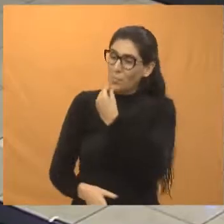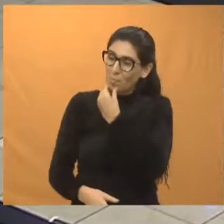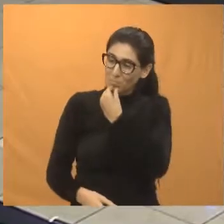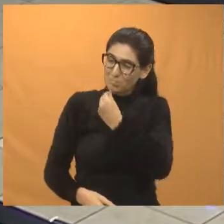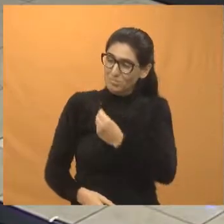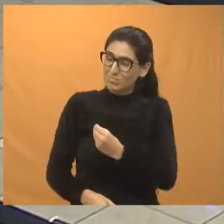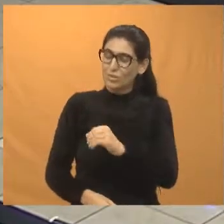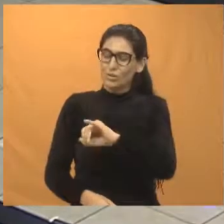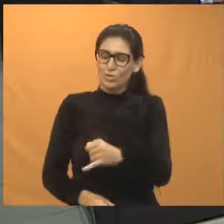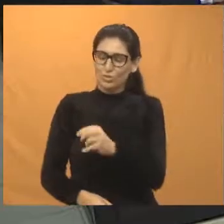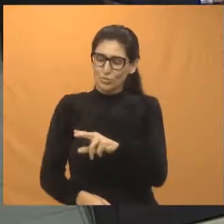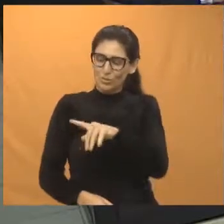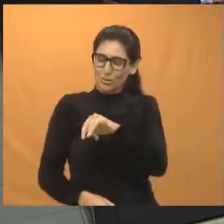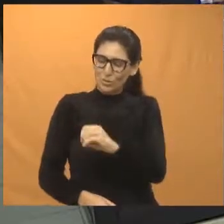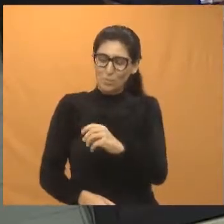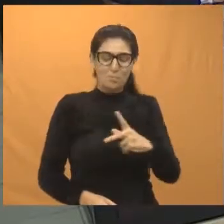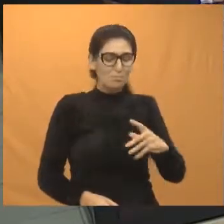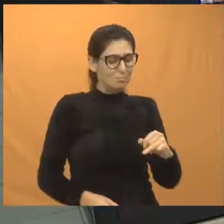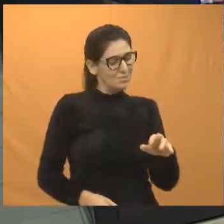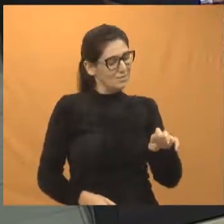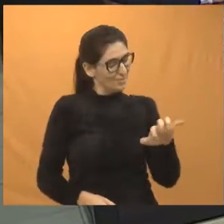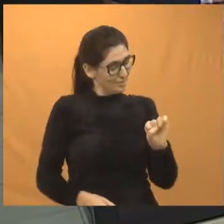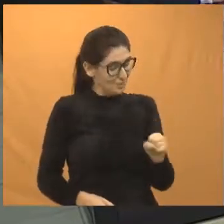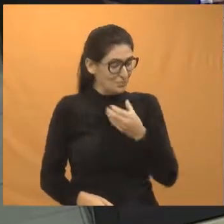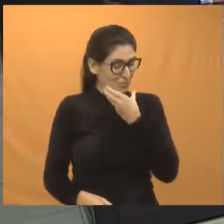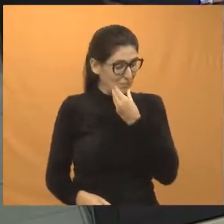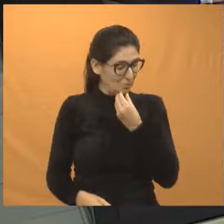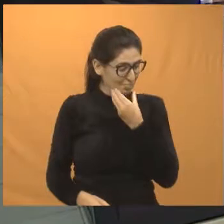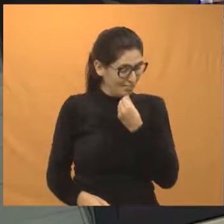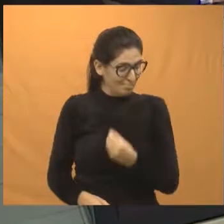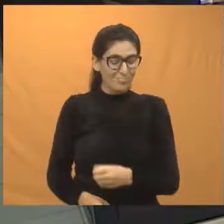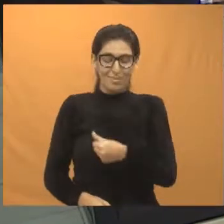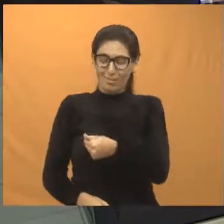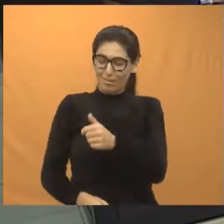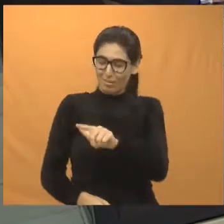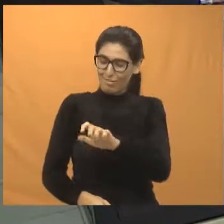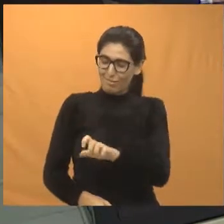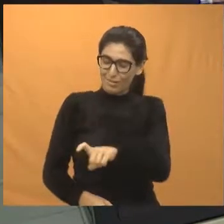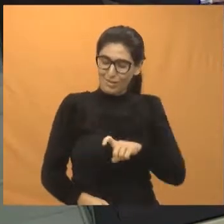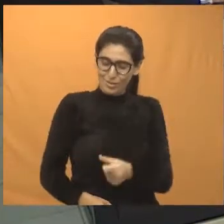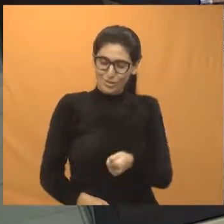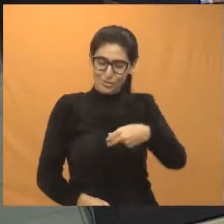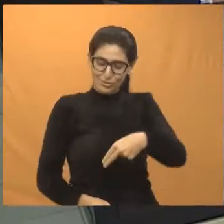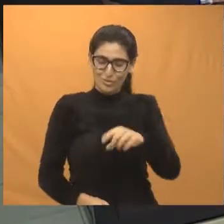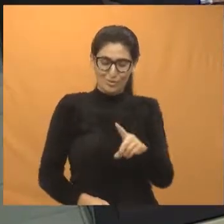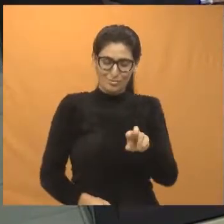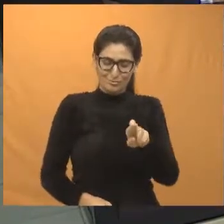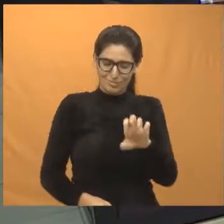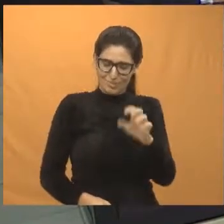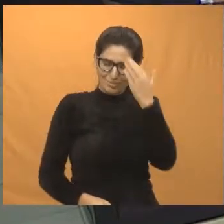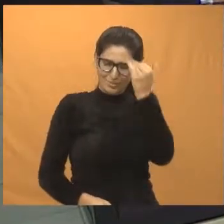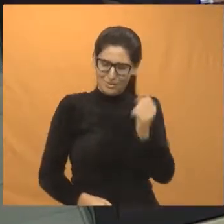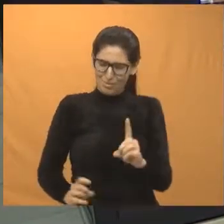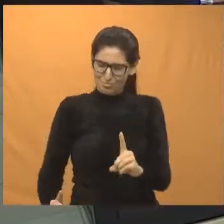Pires, e o doutor Alexandre, que a gente sabe que é um protagonista de